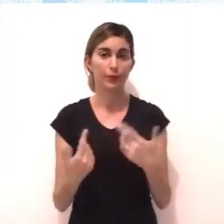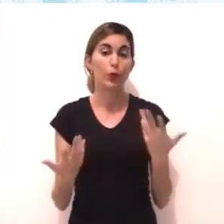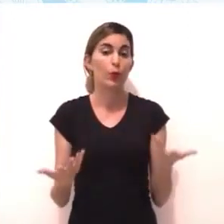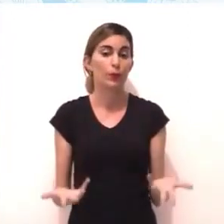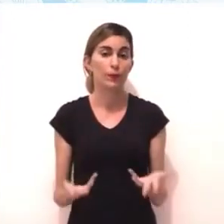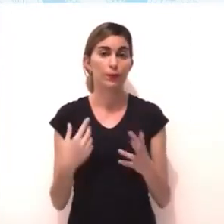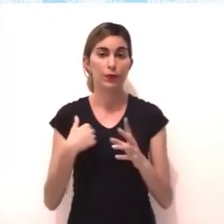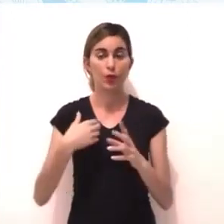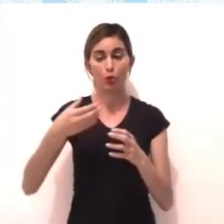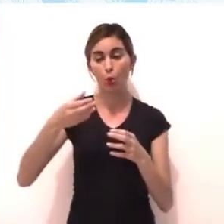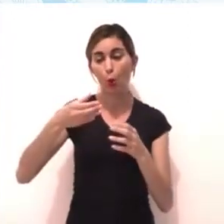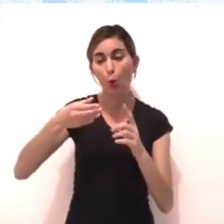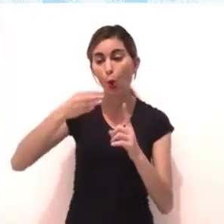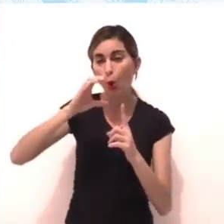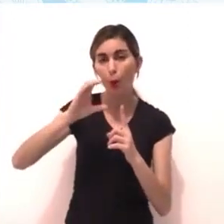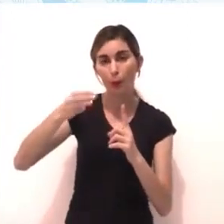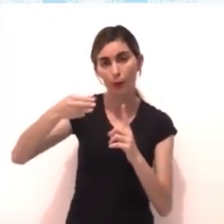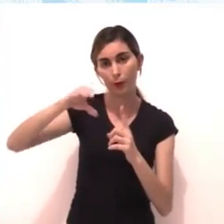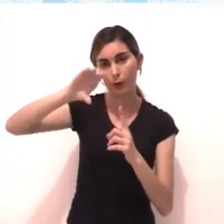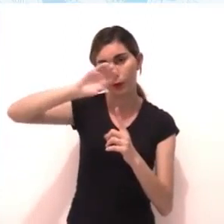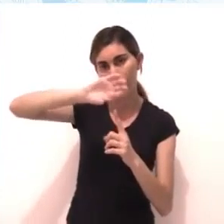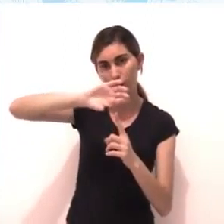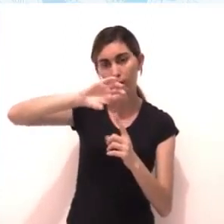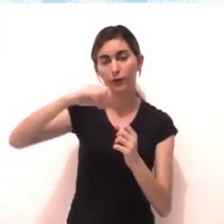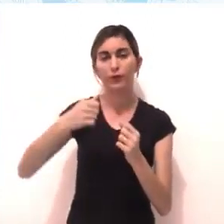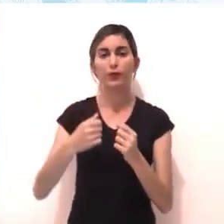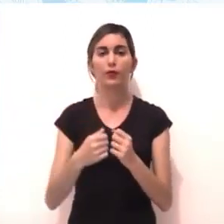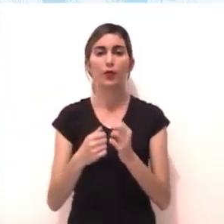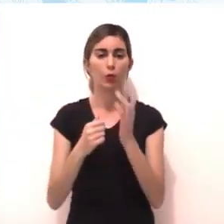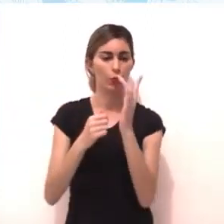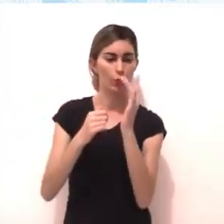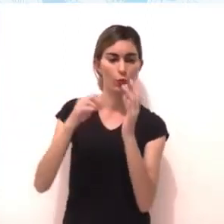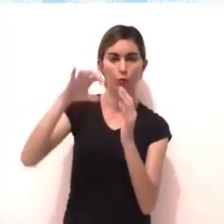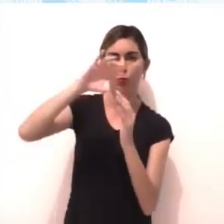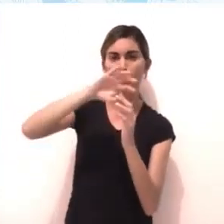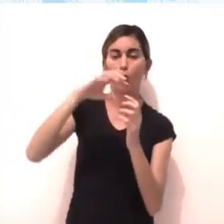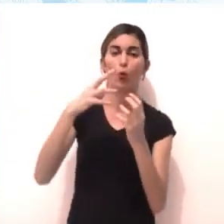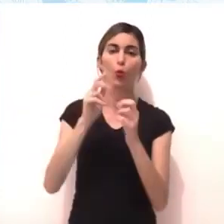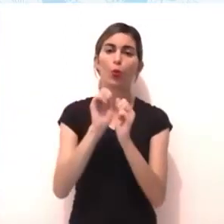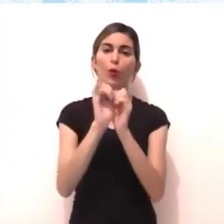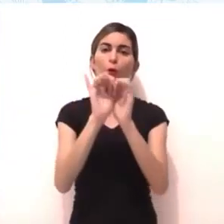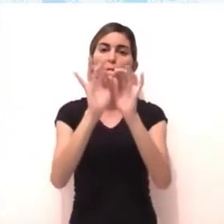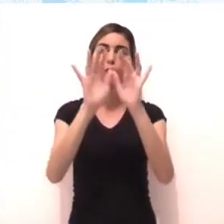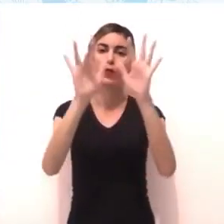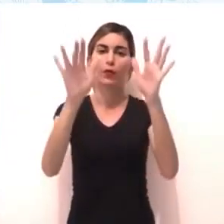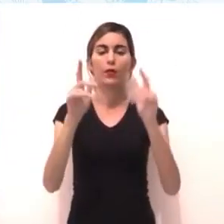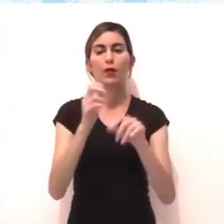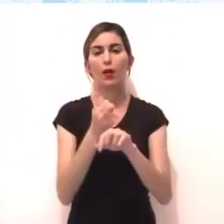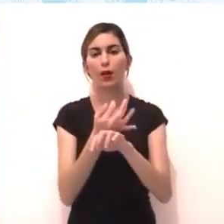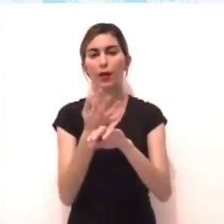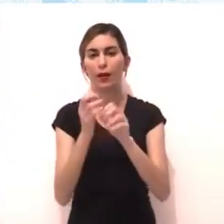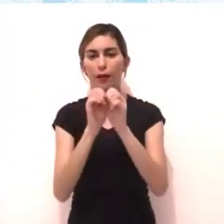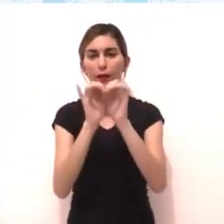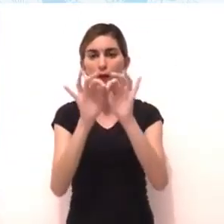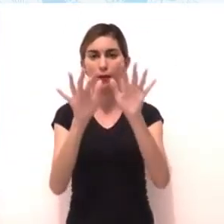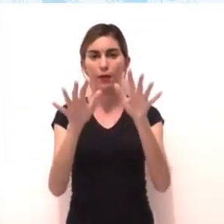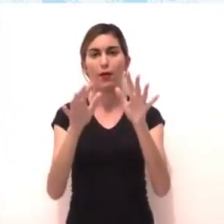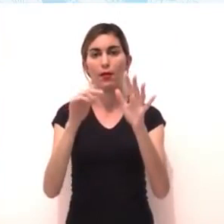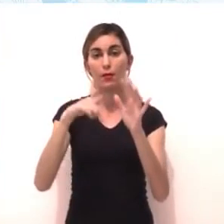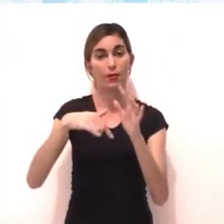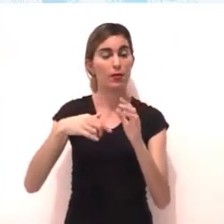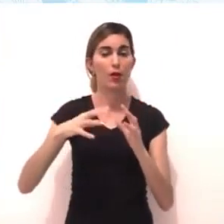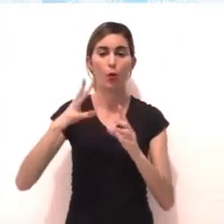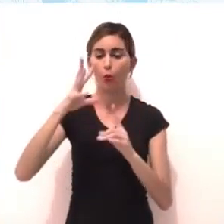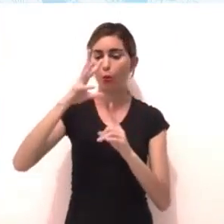a gente coloca o copo sobre a vela, todo o gás oxigênio no interior vai